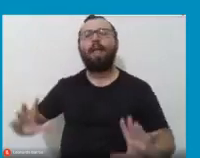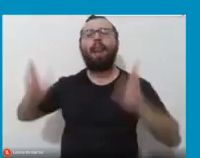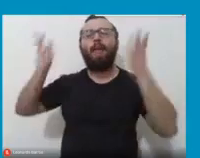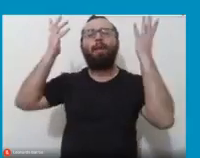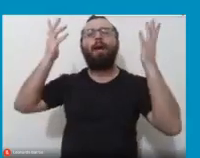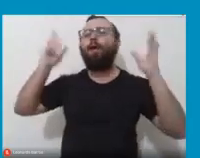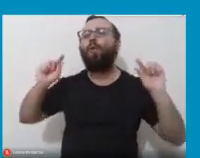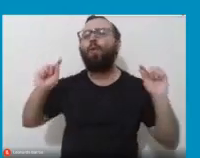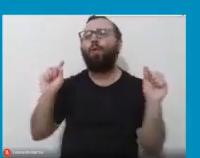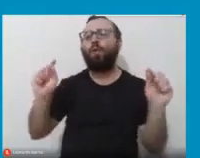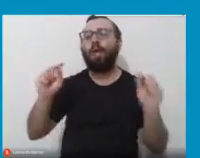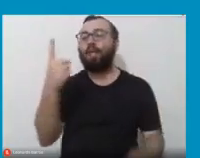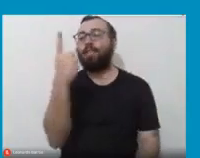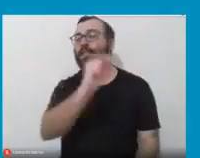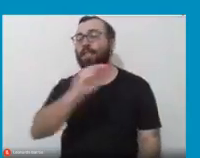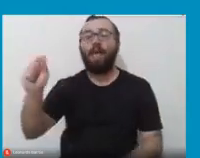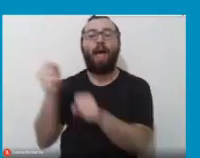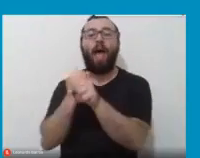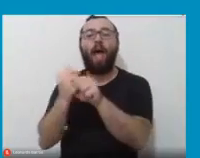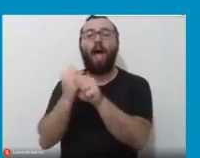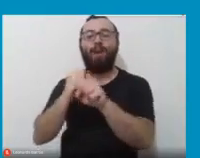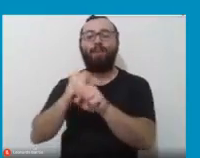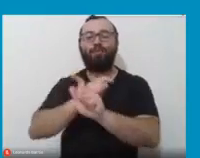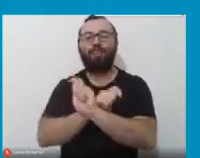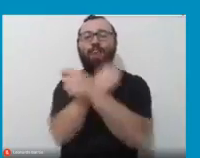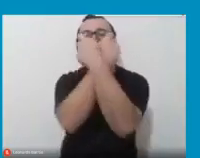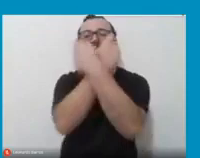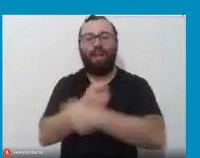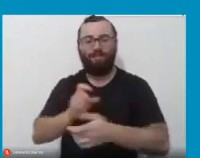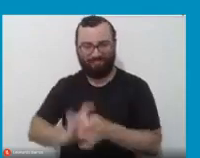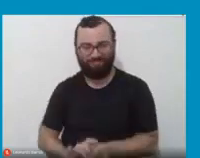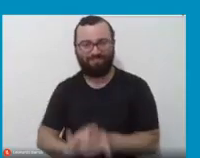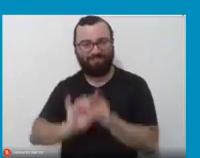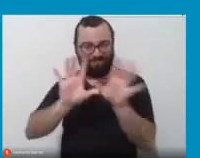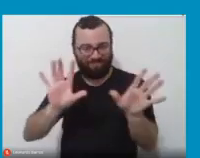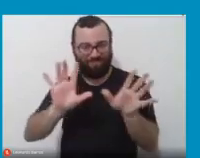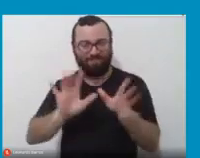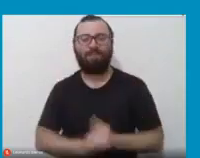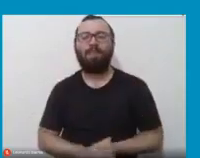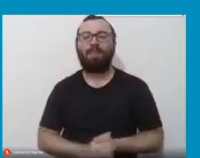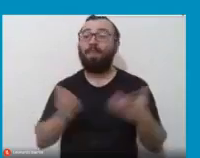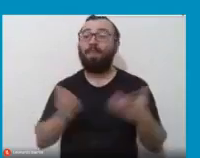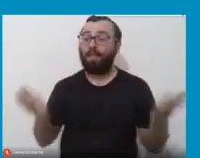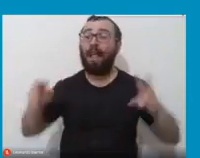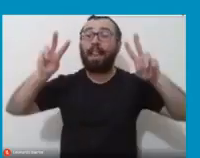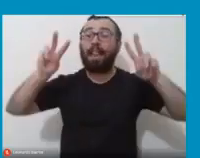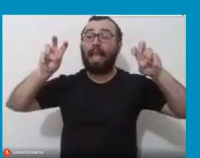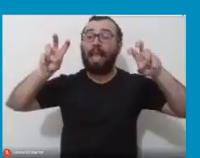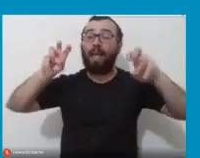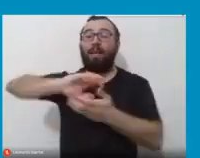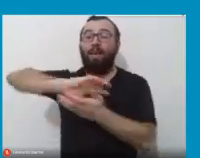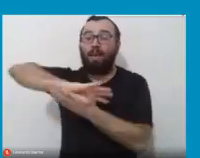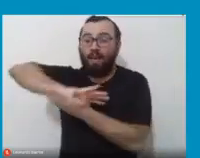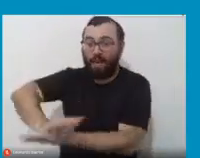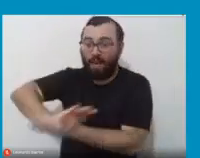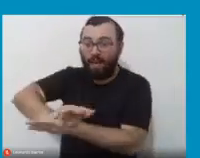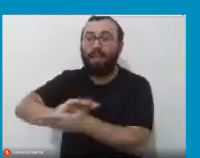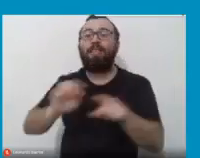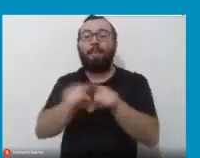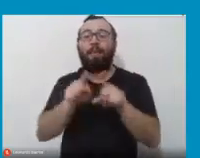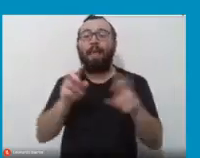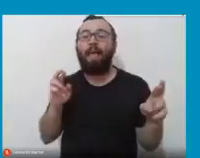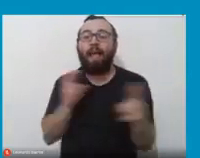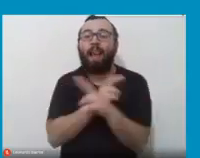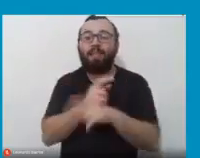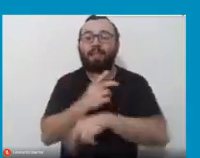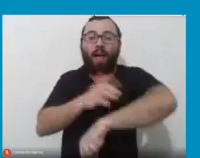foram celebrados 100 anos da abolição da escravidão. Então, era o tema da discriminação, das relações raciais no